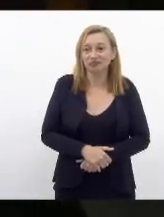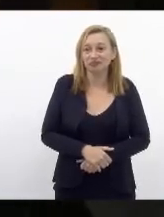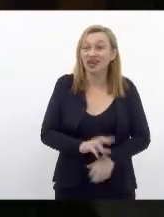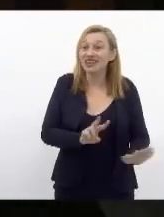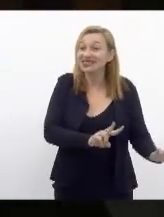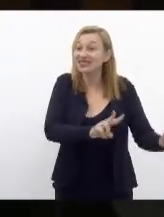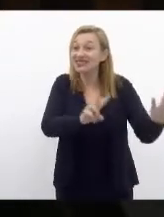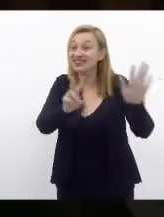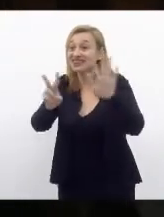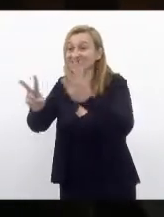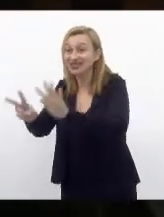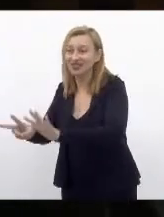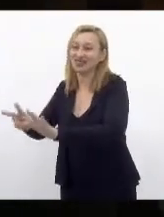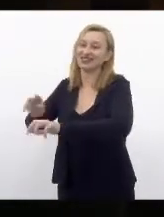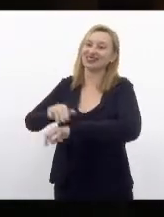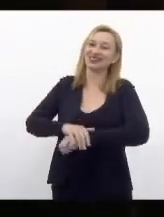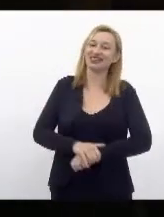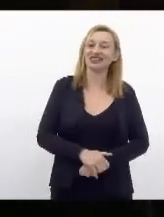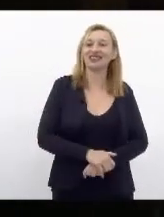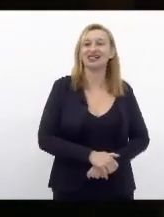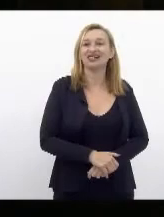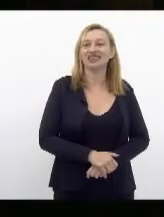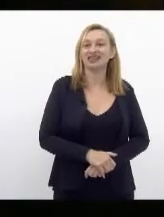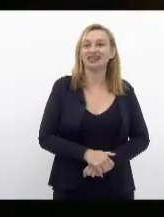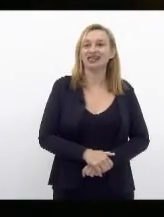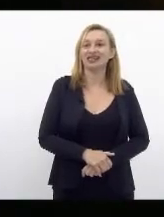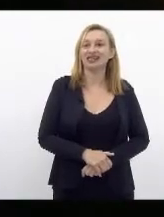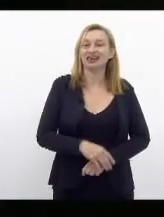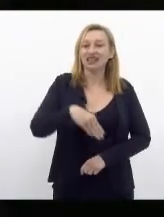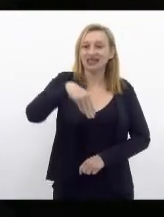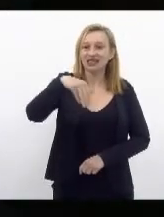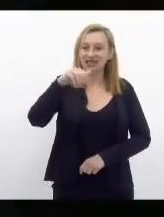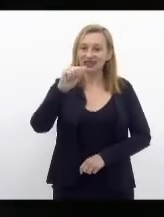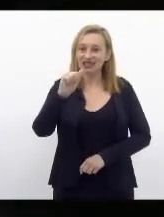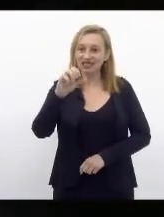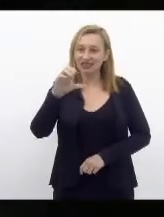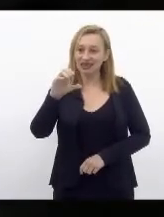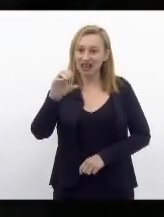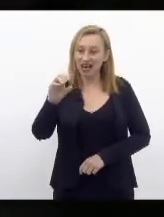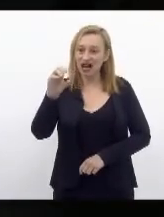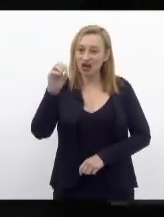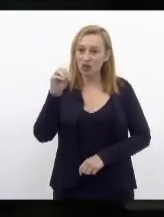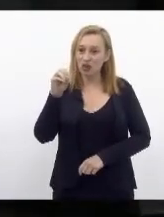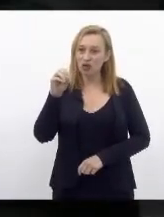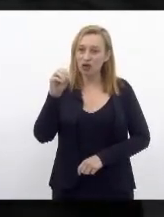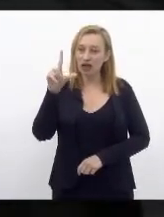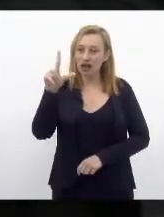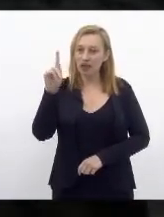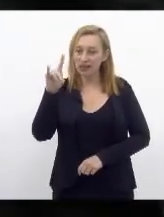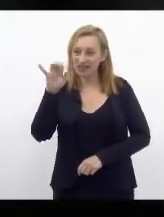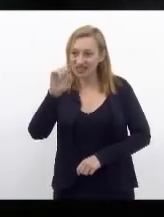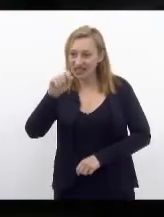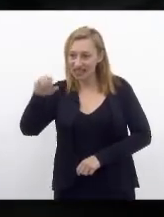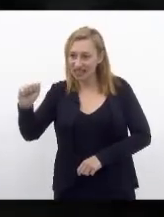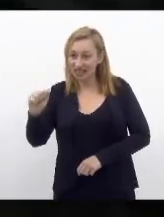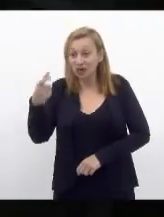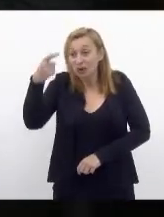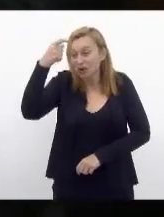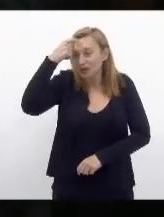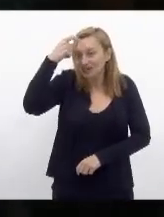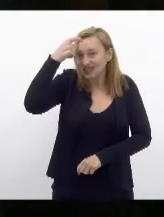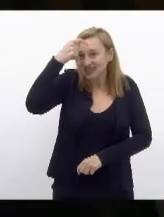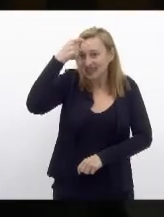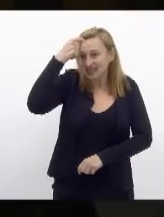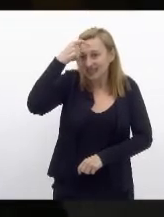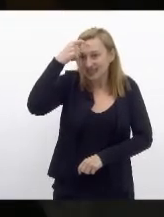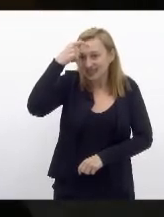Semana da Narcolepsia, né? Esse mês de setembro, o mês de conscientização